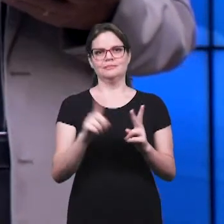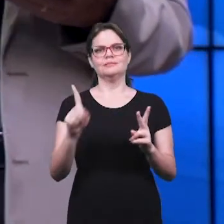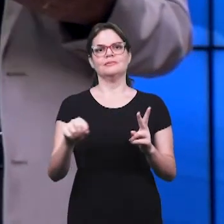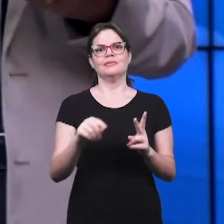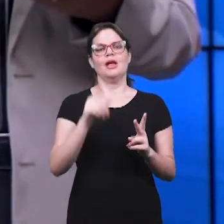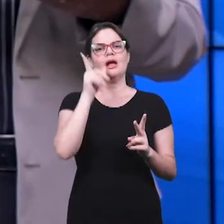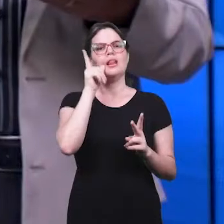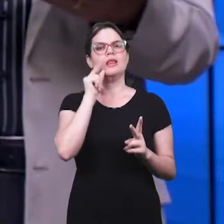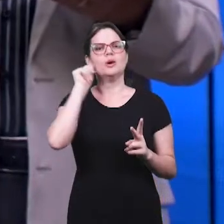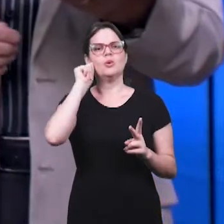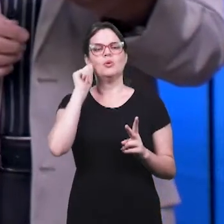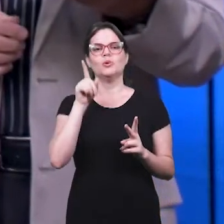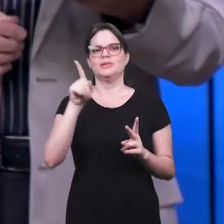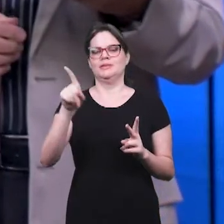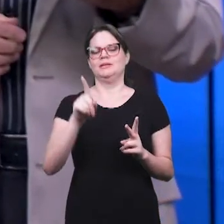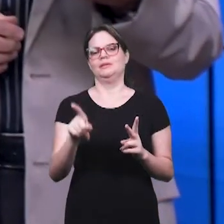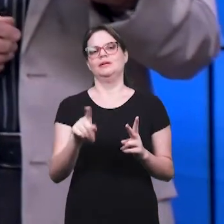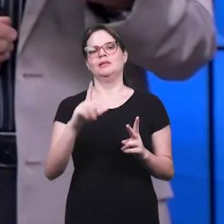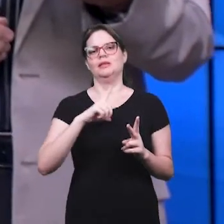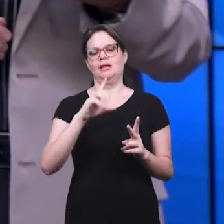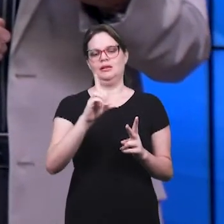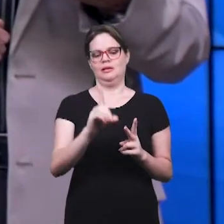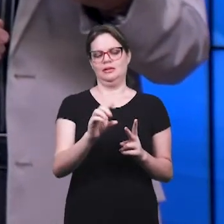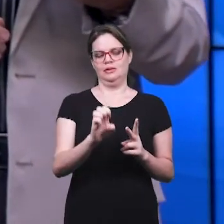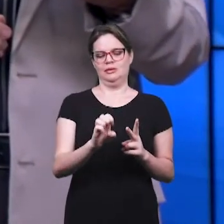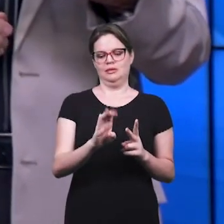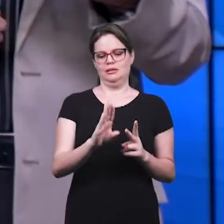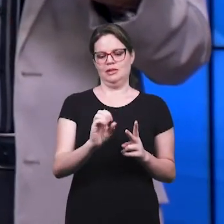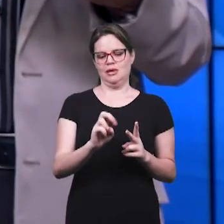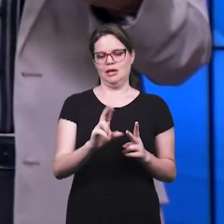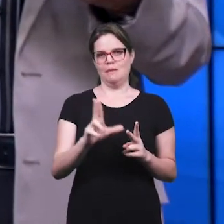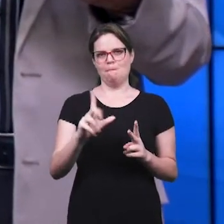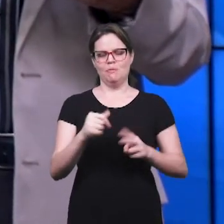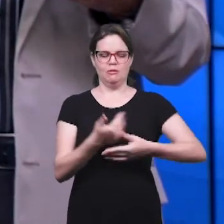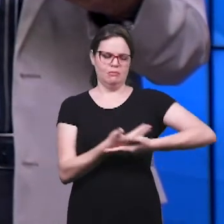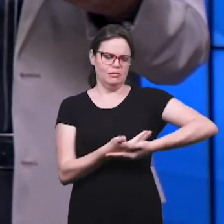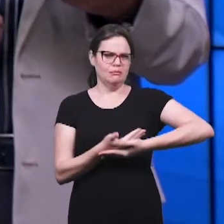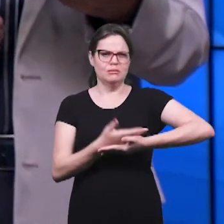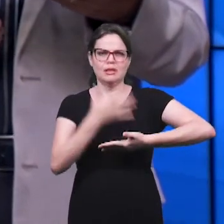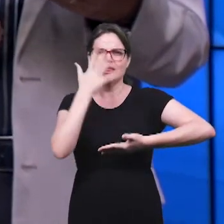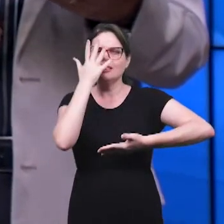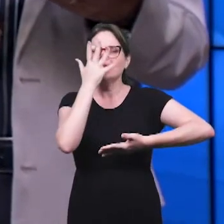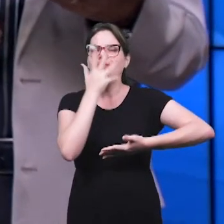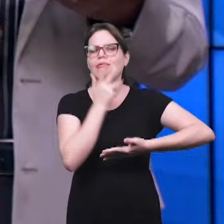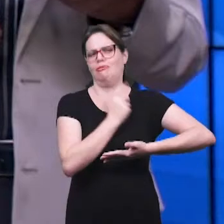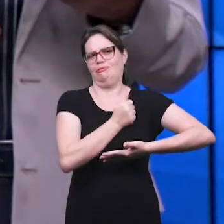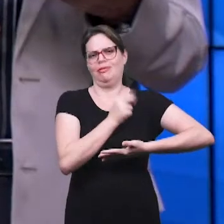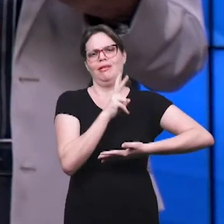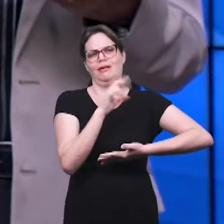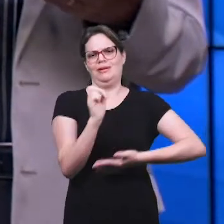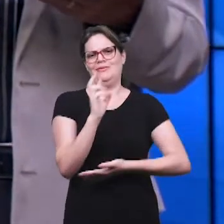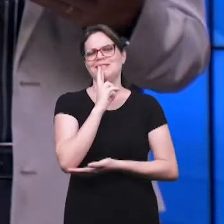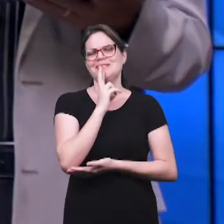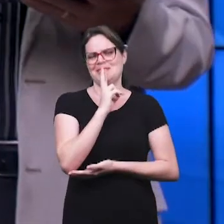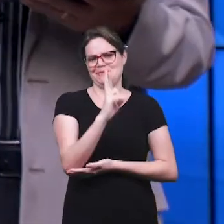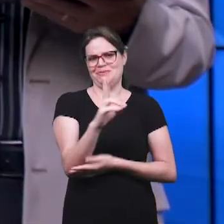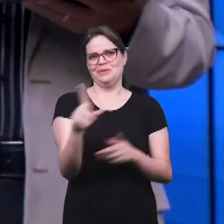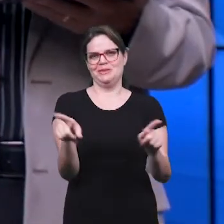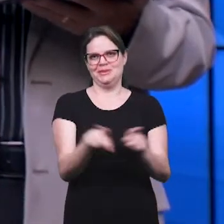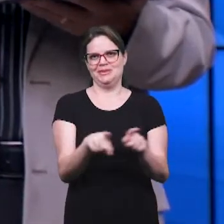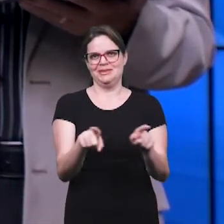de Alagoas, onde lá nós temos a Débora Ferreira, uma bebezinha linda ali, que vai nos dar uma resposta